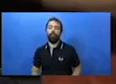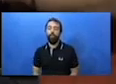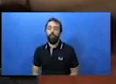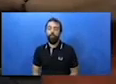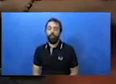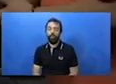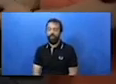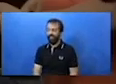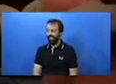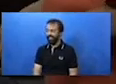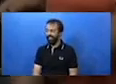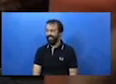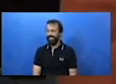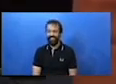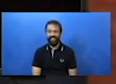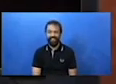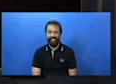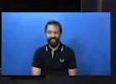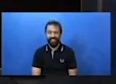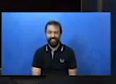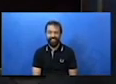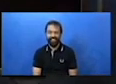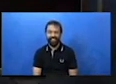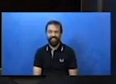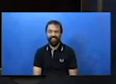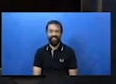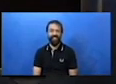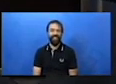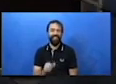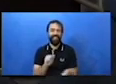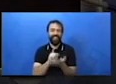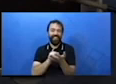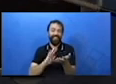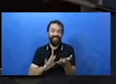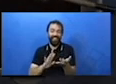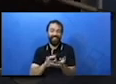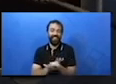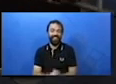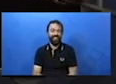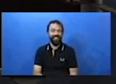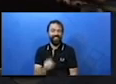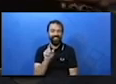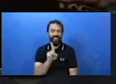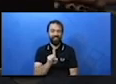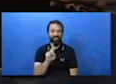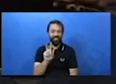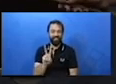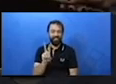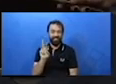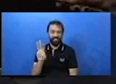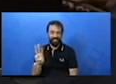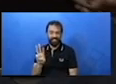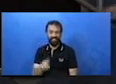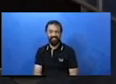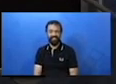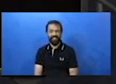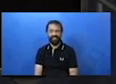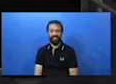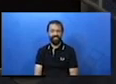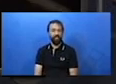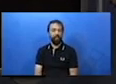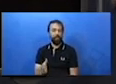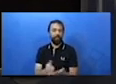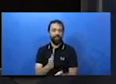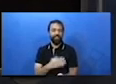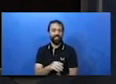mais fundo, porque será, meu Deus? Fazer tarefas 1, 2 e 3, os exercícios, na